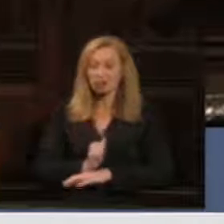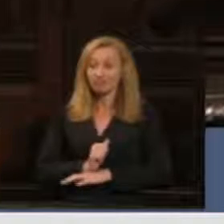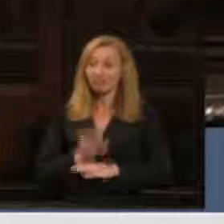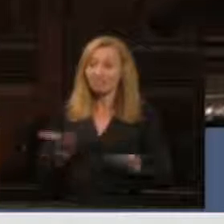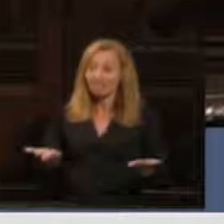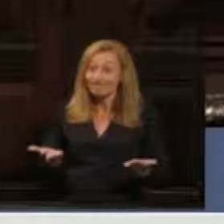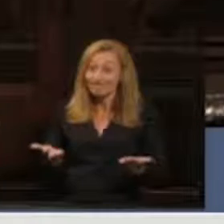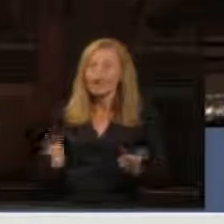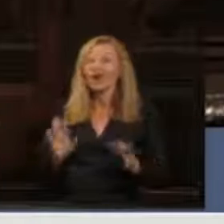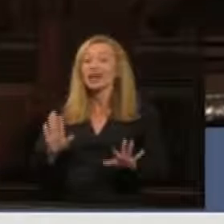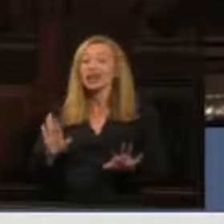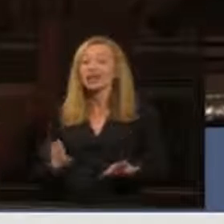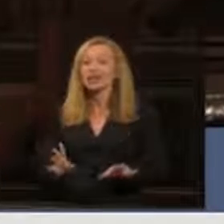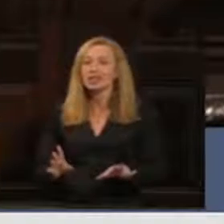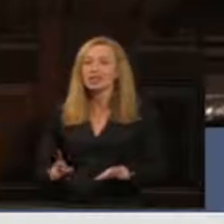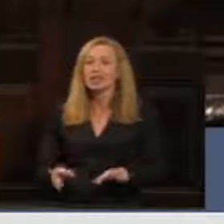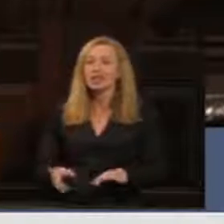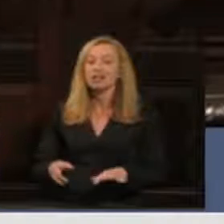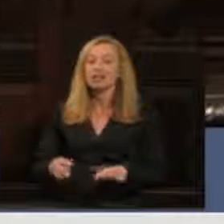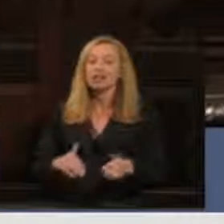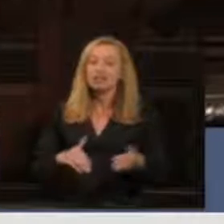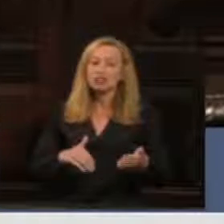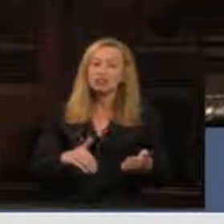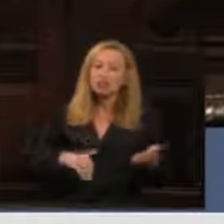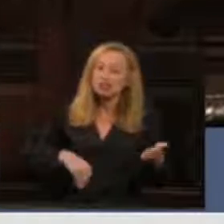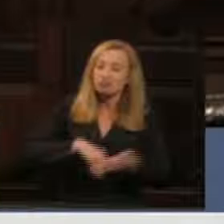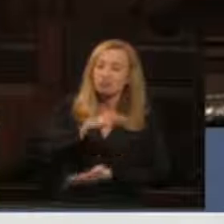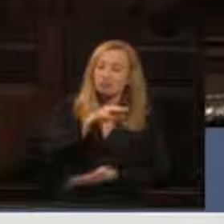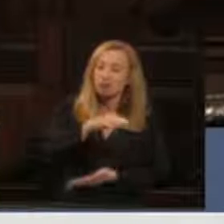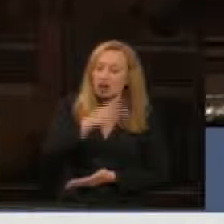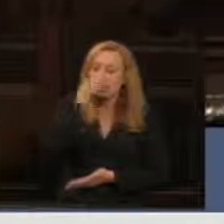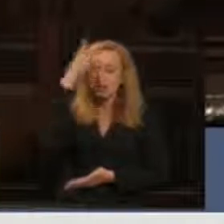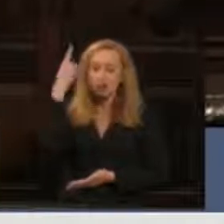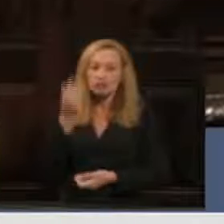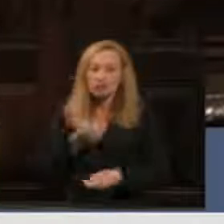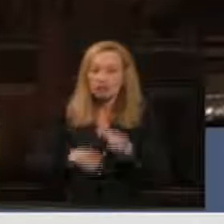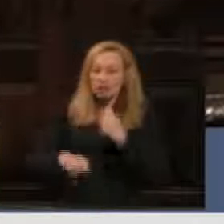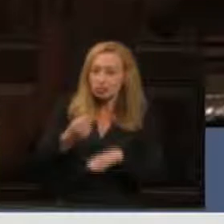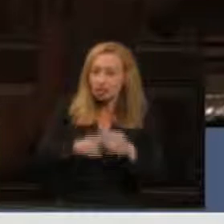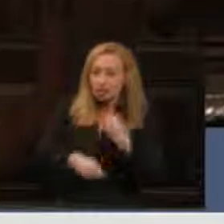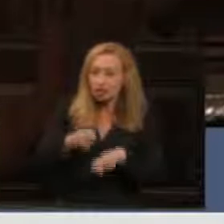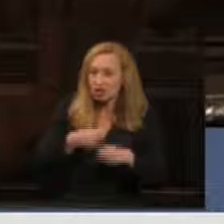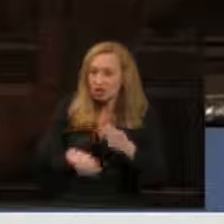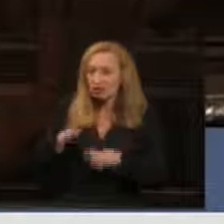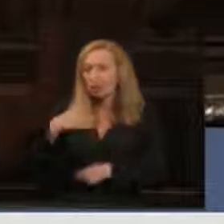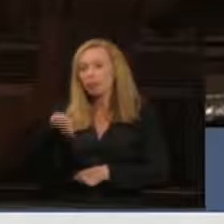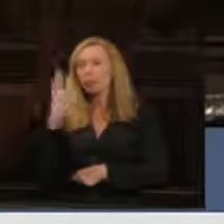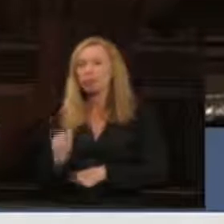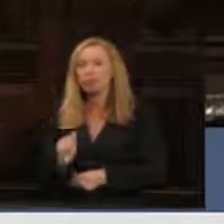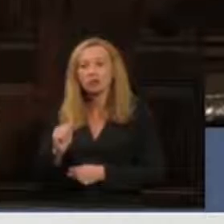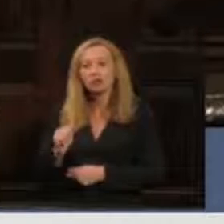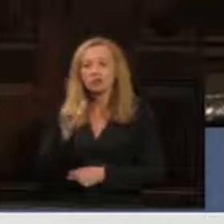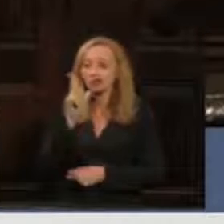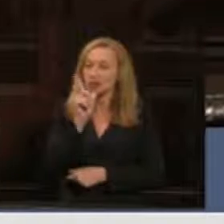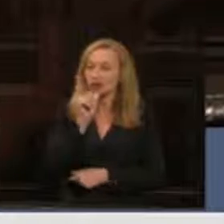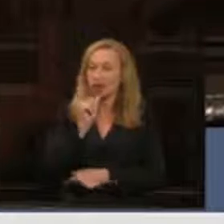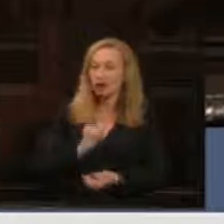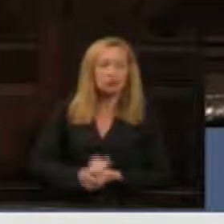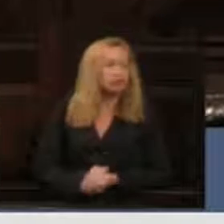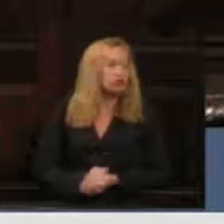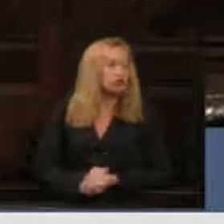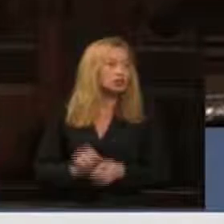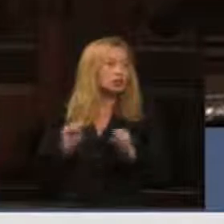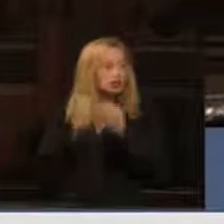aqueles que faziam o controle de qualidade da água, quer seja do sistema Guandu,